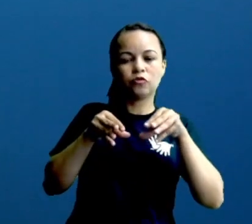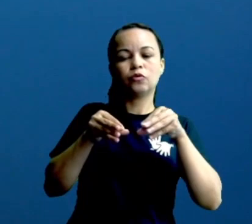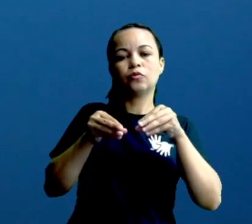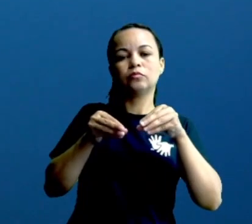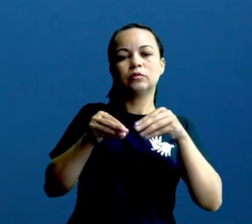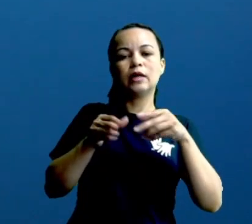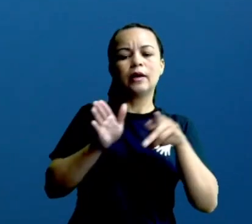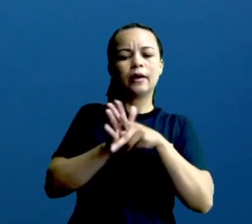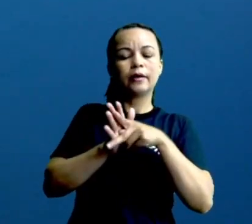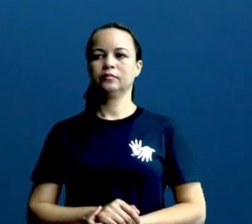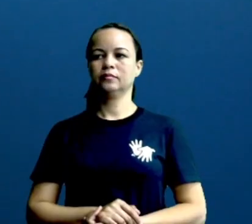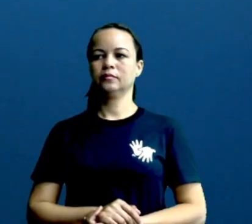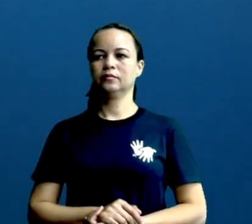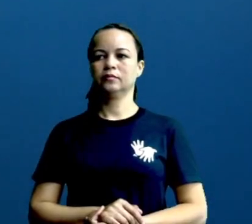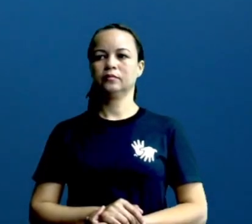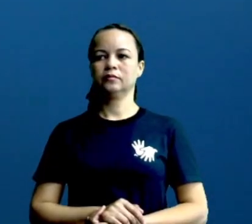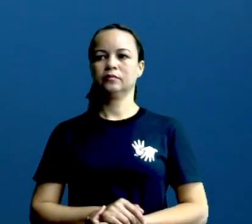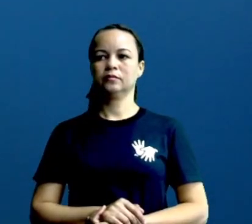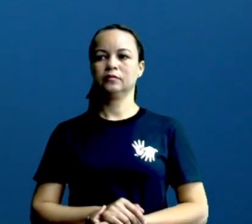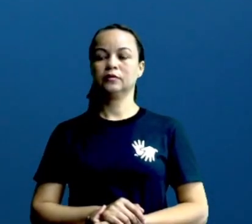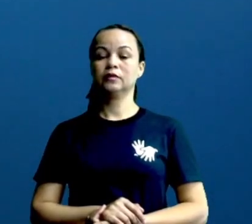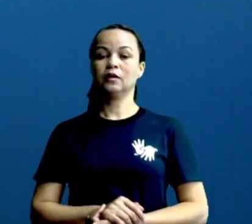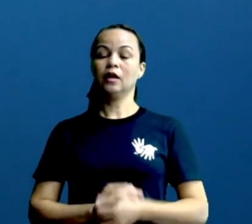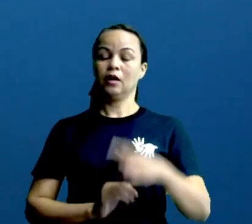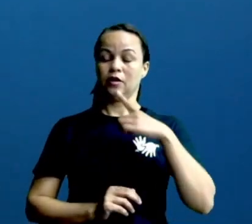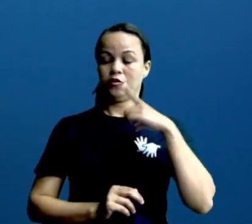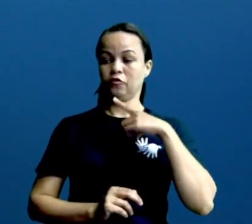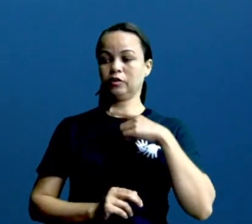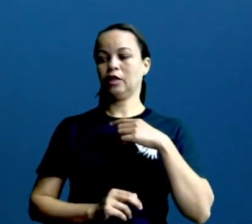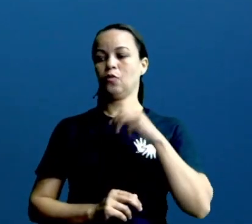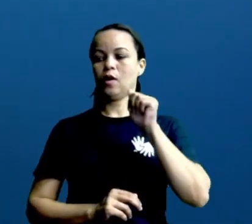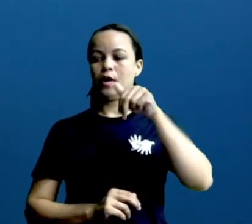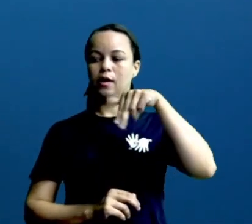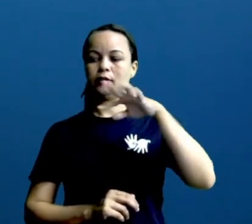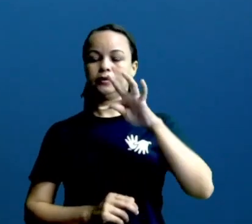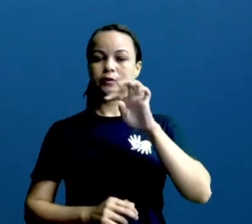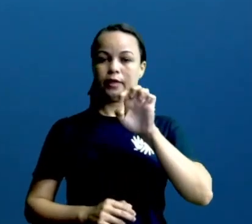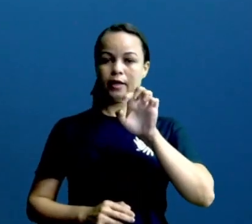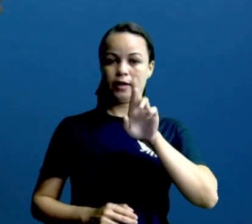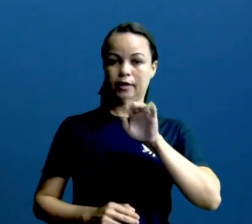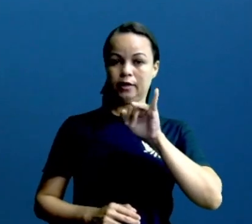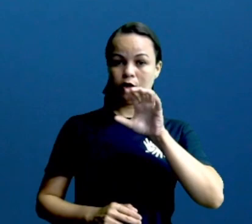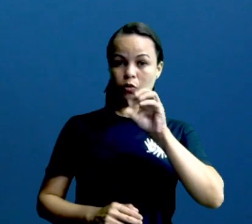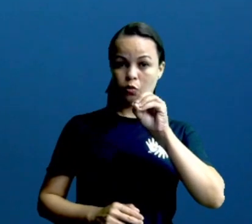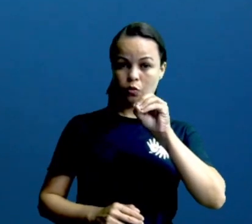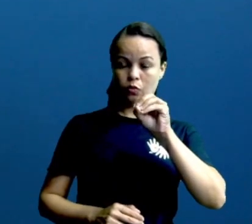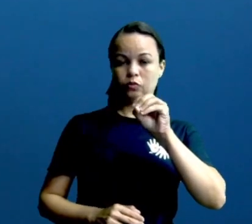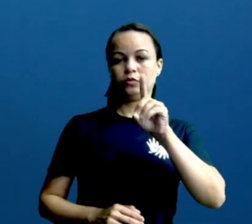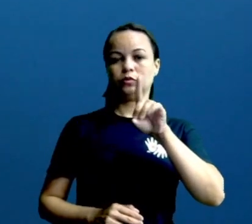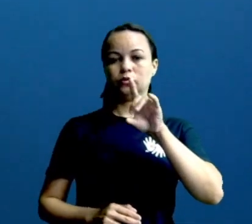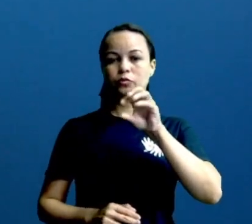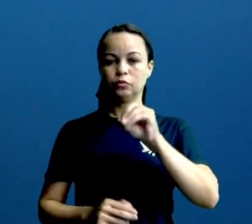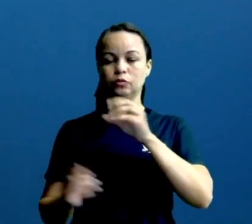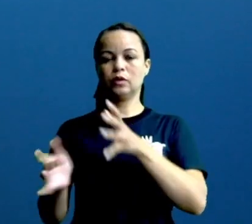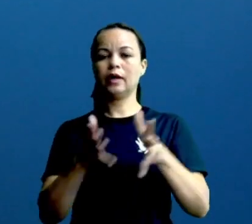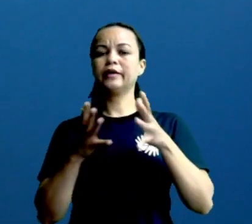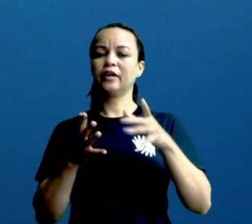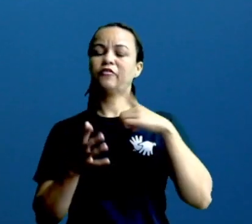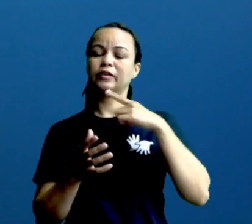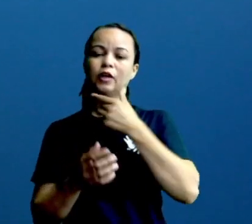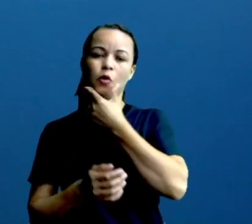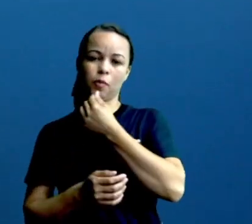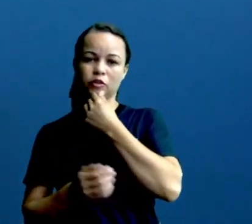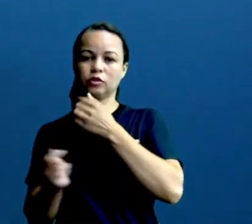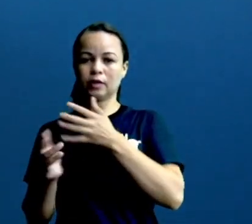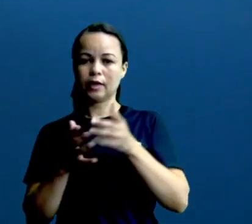esse óvulo é chamado de oosfera. E aqui eu vou ter o anterídeo, que vai produzir o anterozoide, que é o gameta masculino.